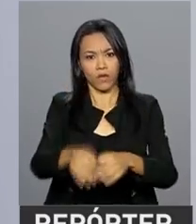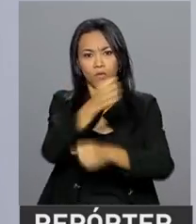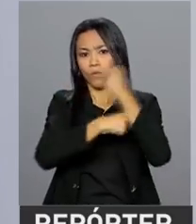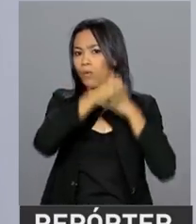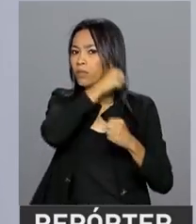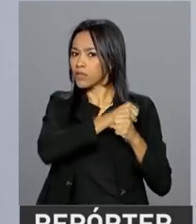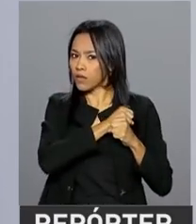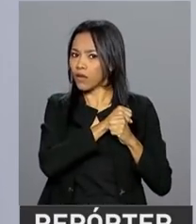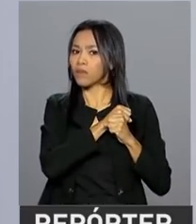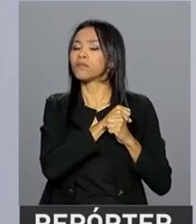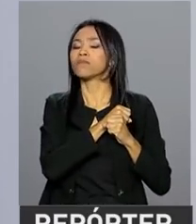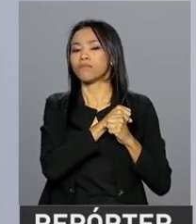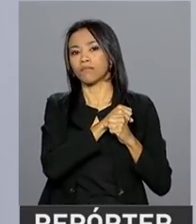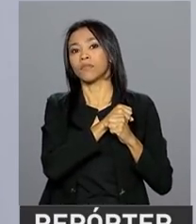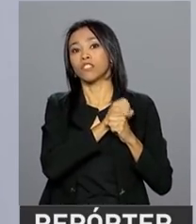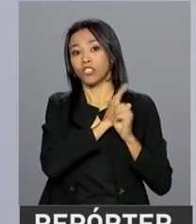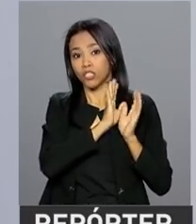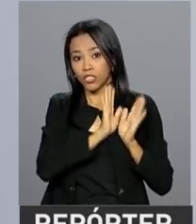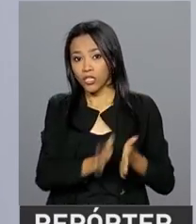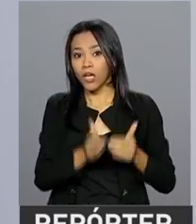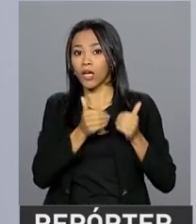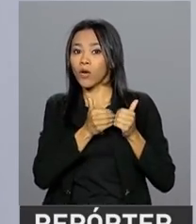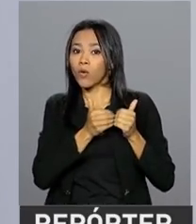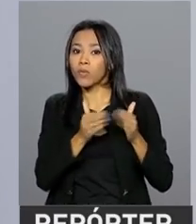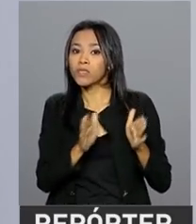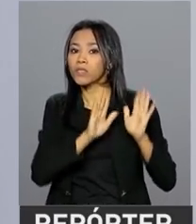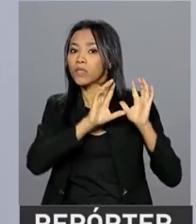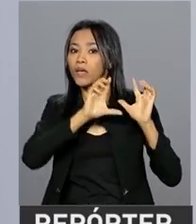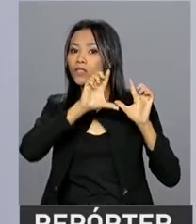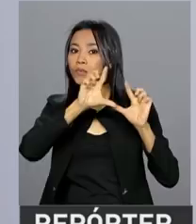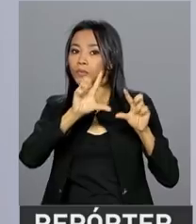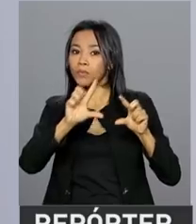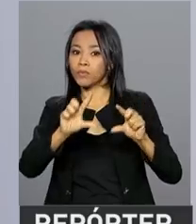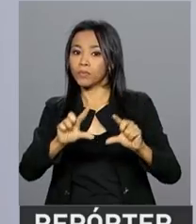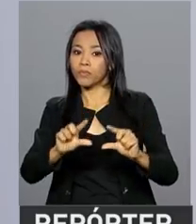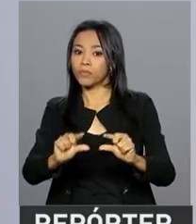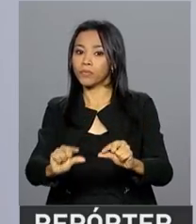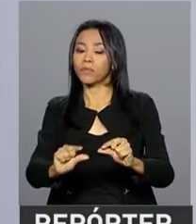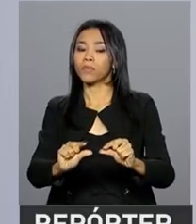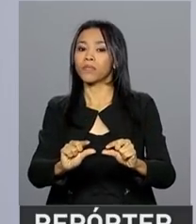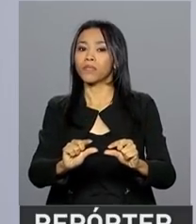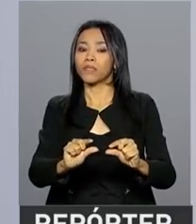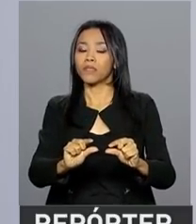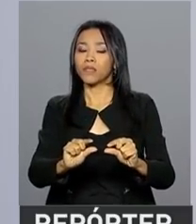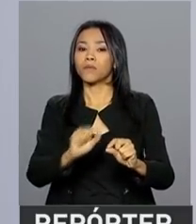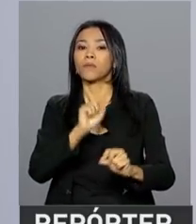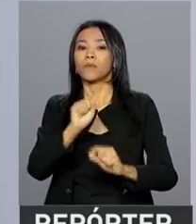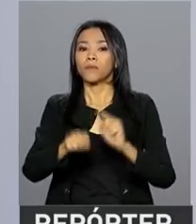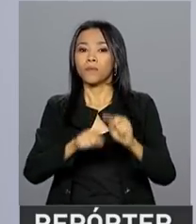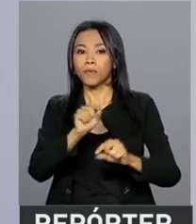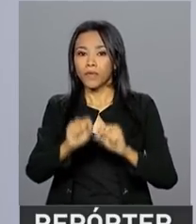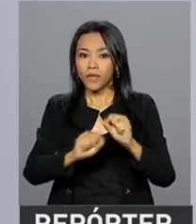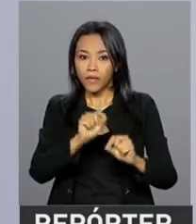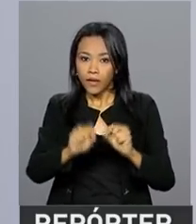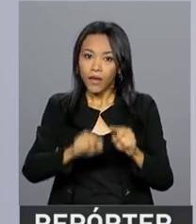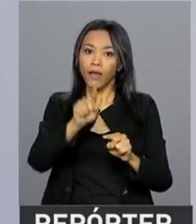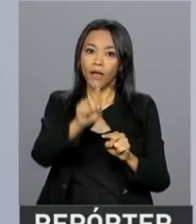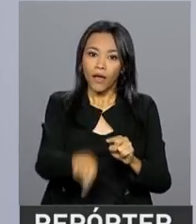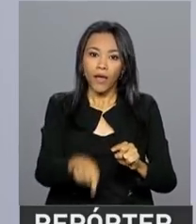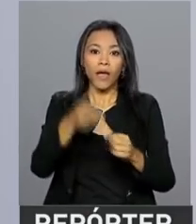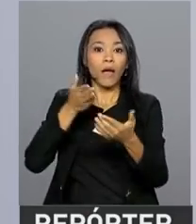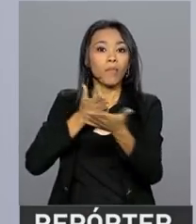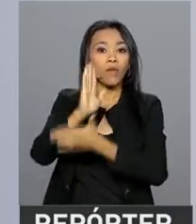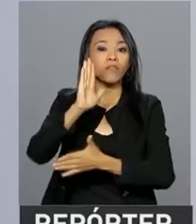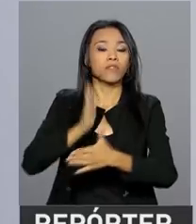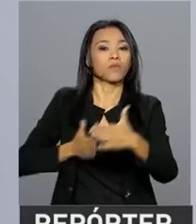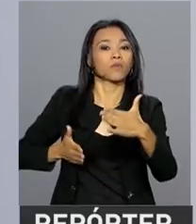e já começando a cair como resultado da, de um lado, aprovação do teto